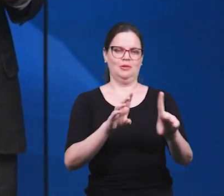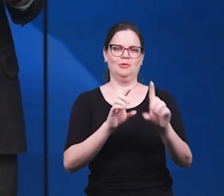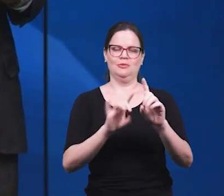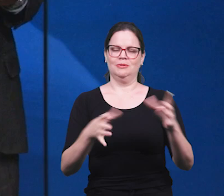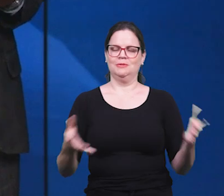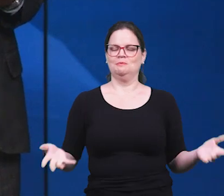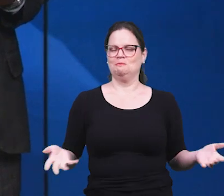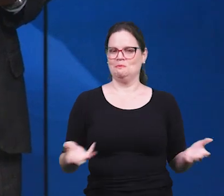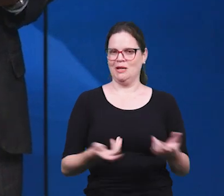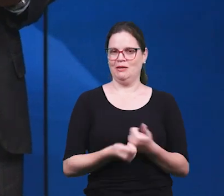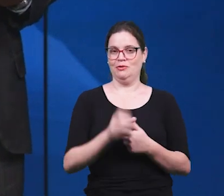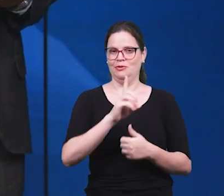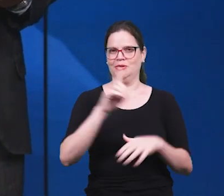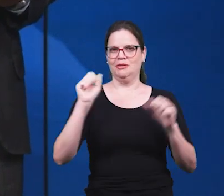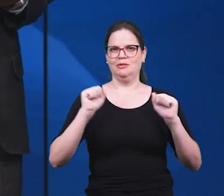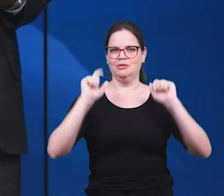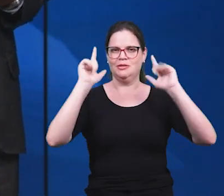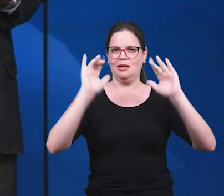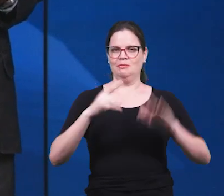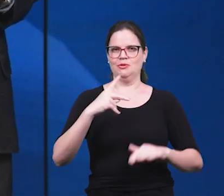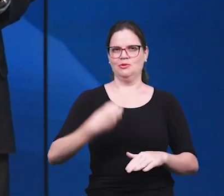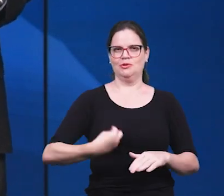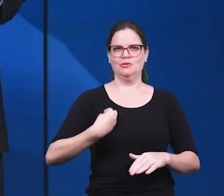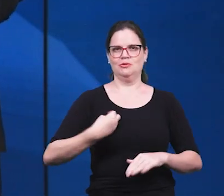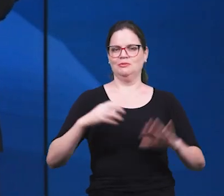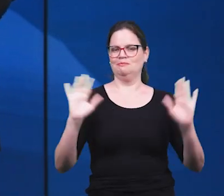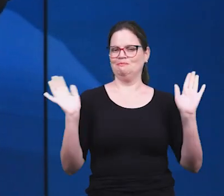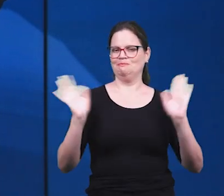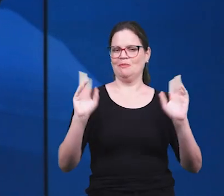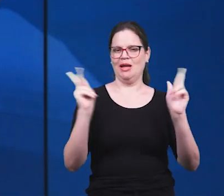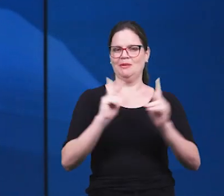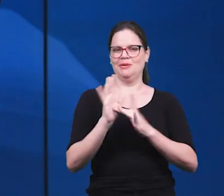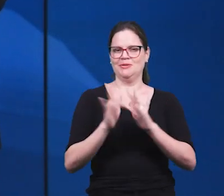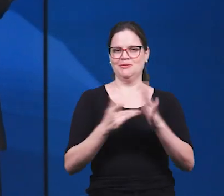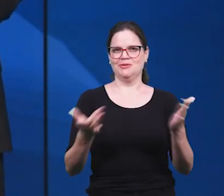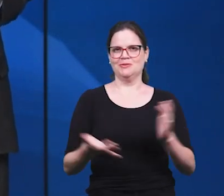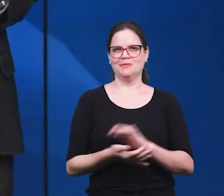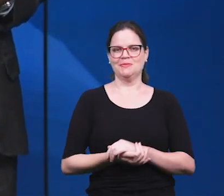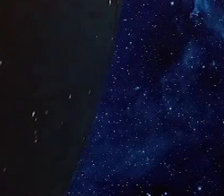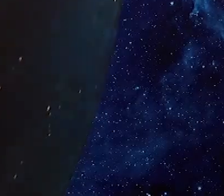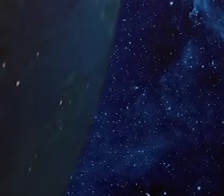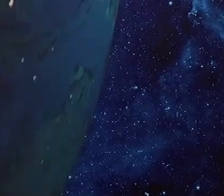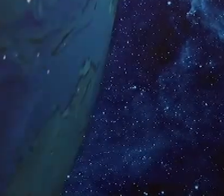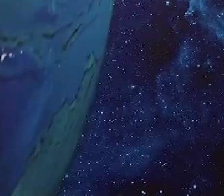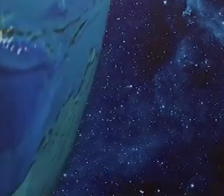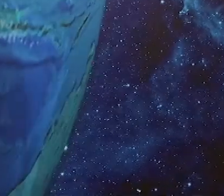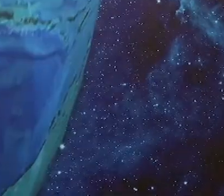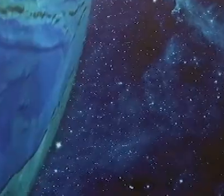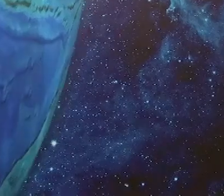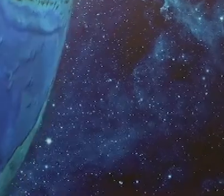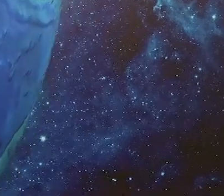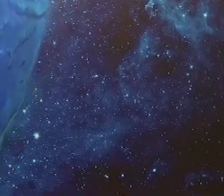hoje, muito maravilhoso. Que Deus, então, abençoe a sua vida e até lá com a paz do Senhor.